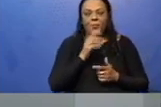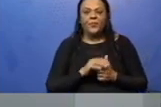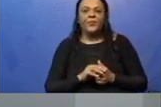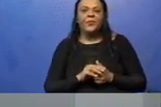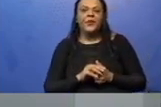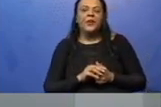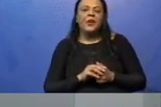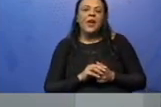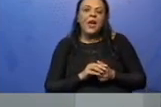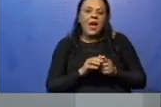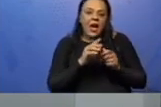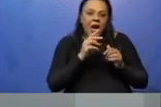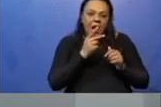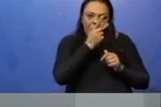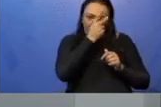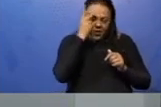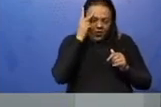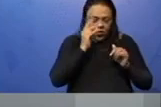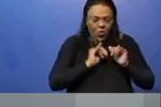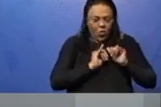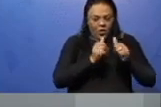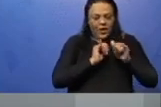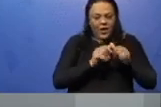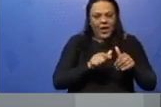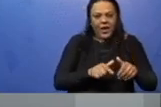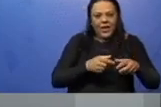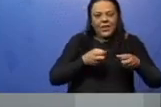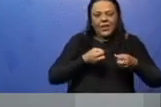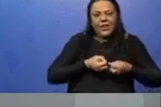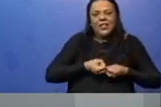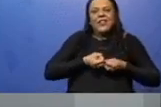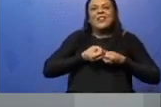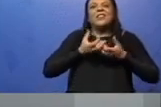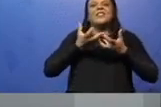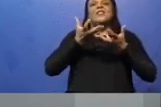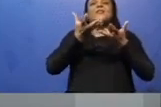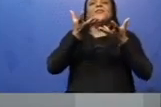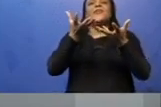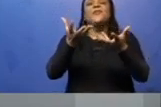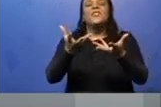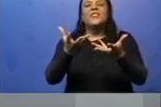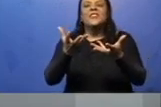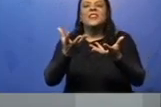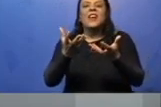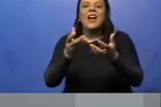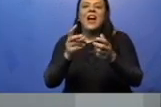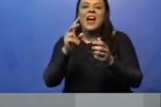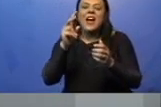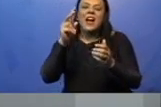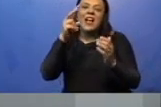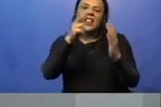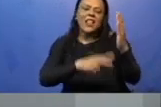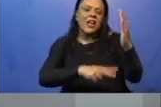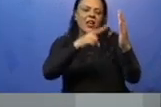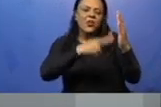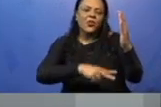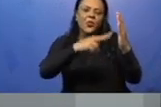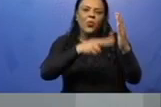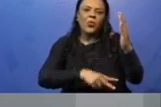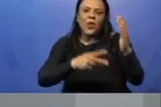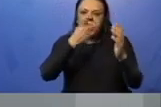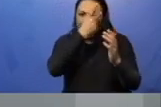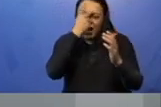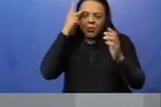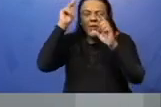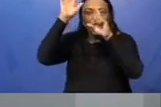história sair de dentro do livro, faz a história vir para o mundo real, faz a história participar, ganhar a nossa imaginação e não